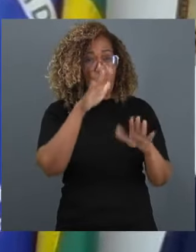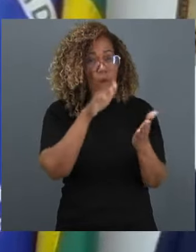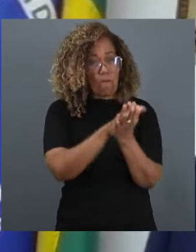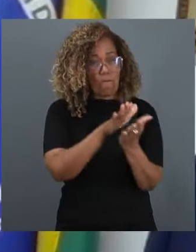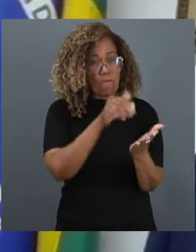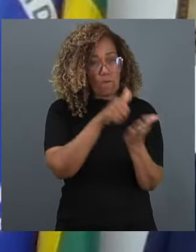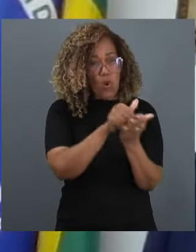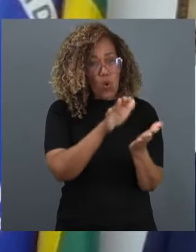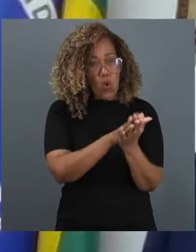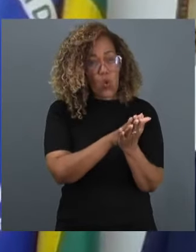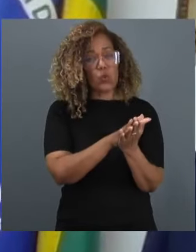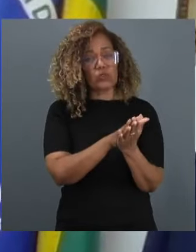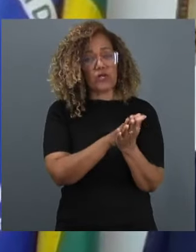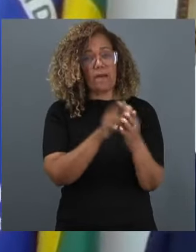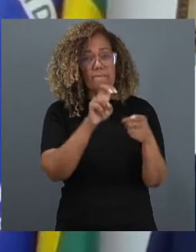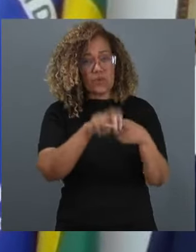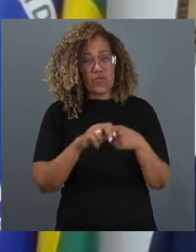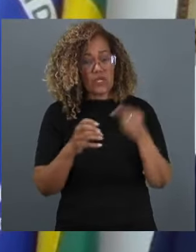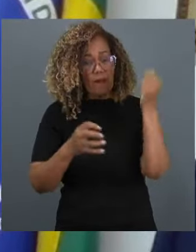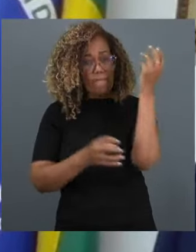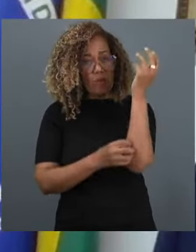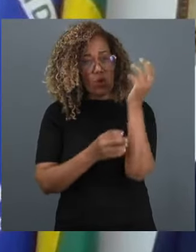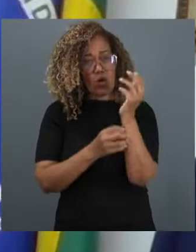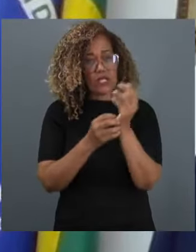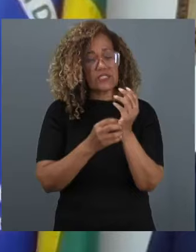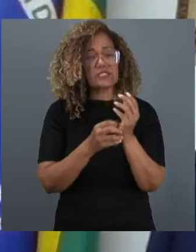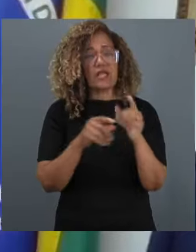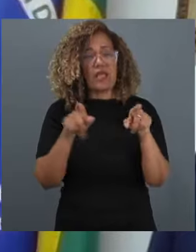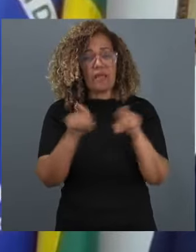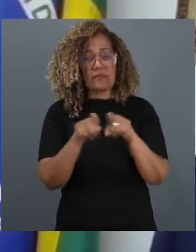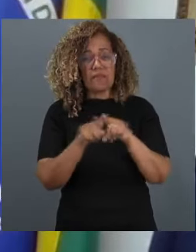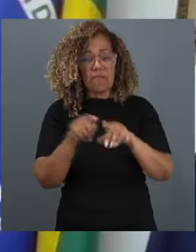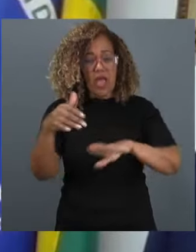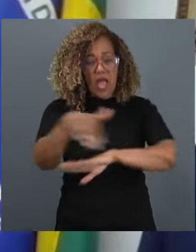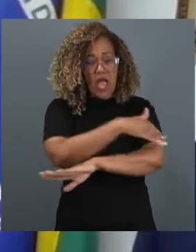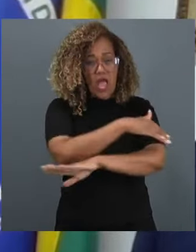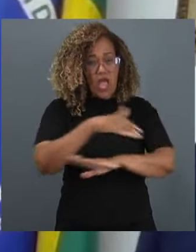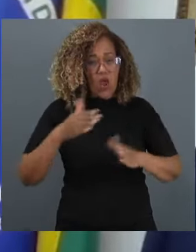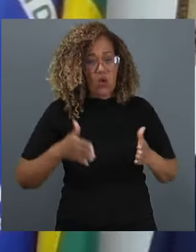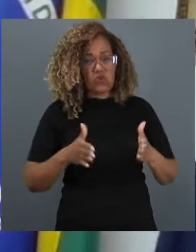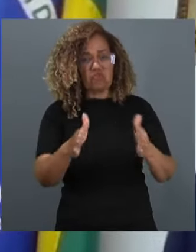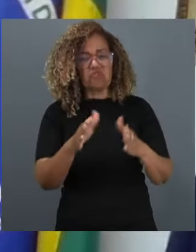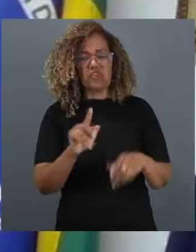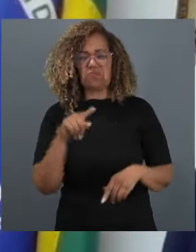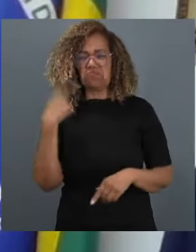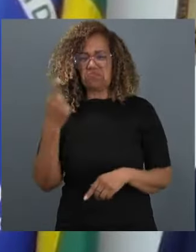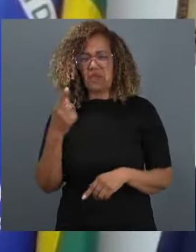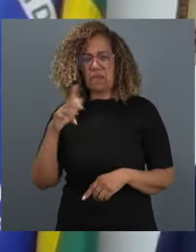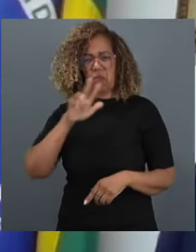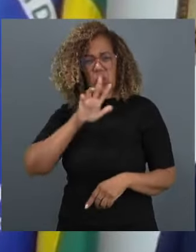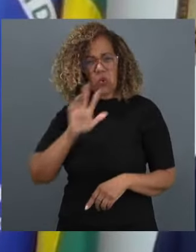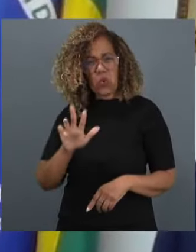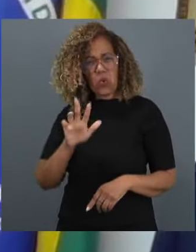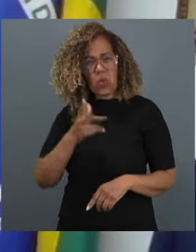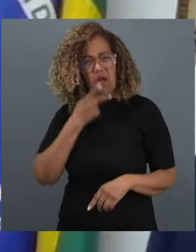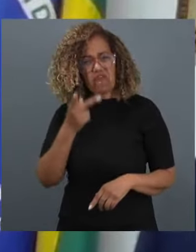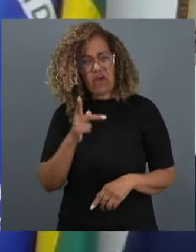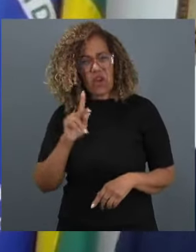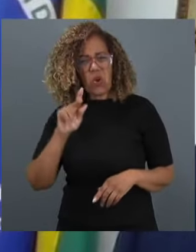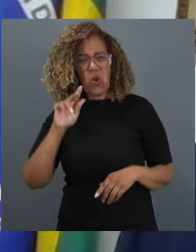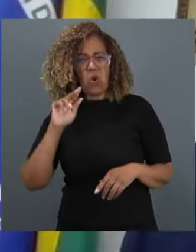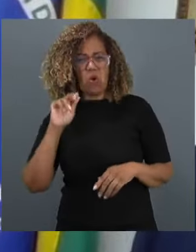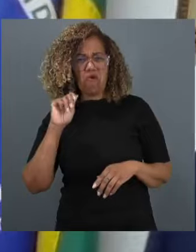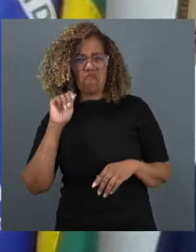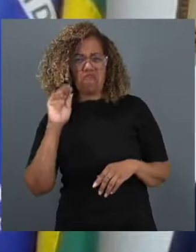burocracia nas rodovias, e aí o governo Lula foi dizer que era fake news isso, e a